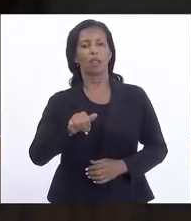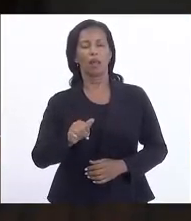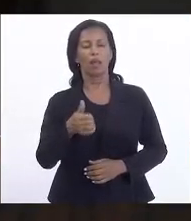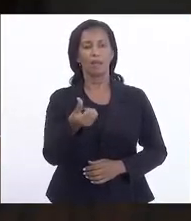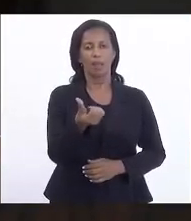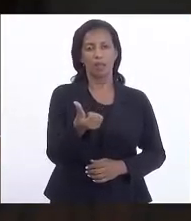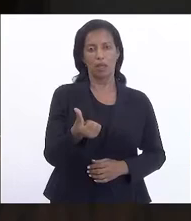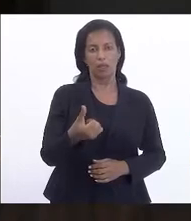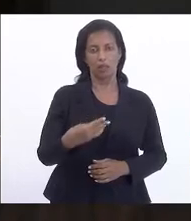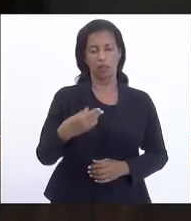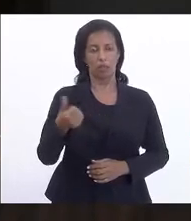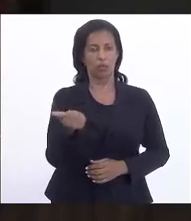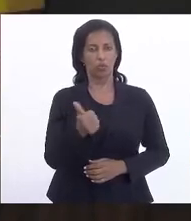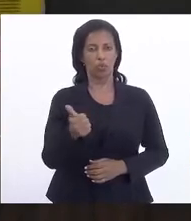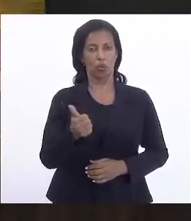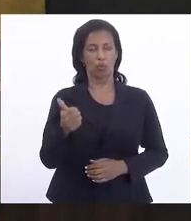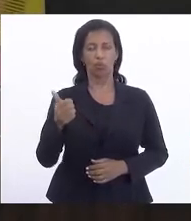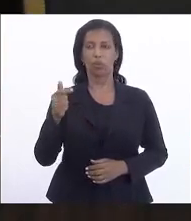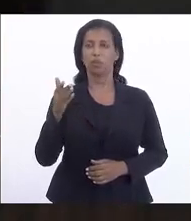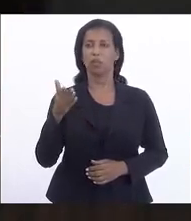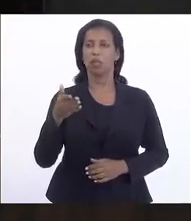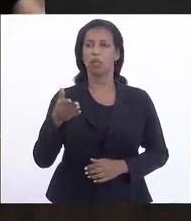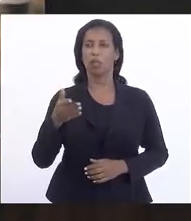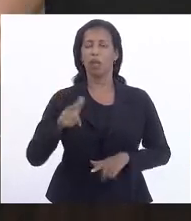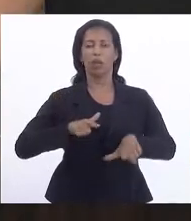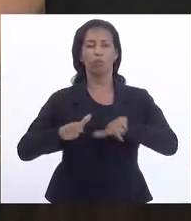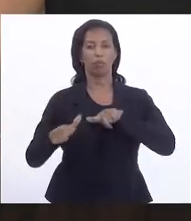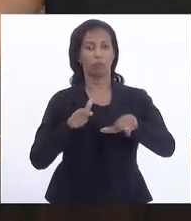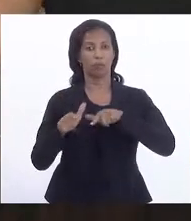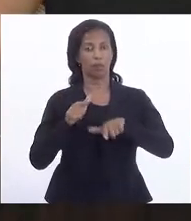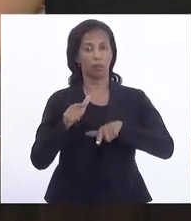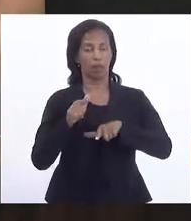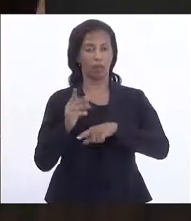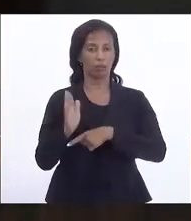-900, tratamento de dados, provedor de serviços aplicados.